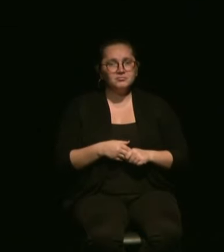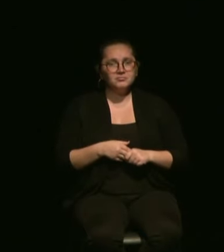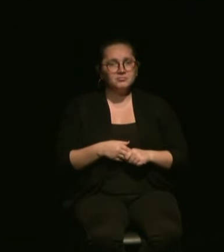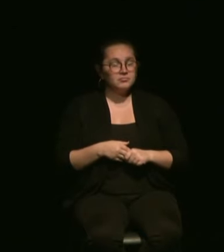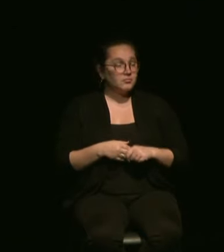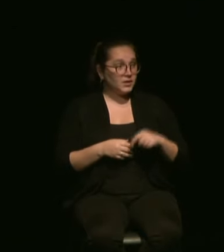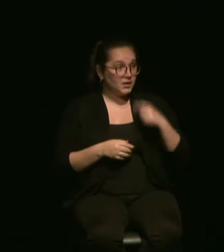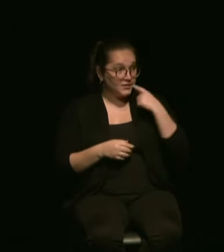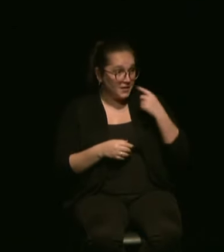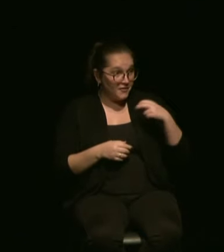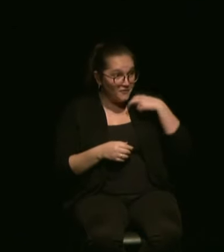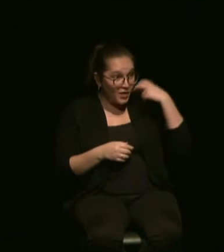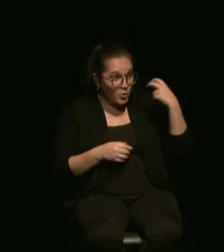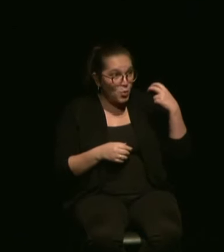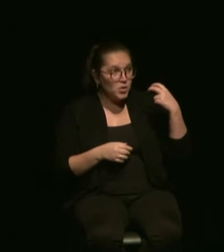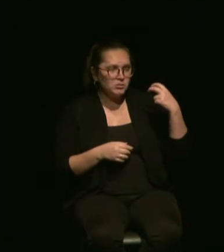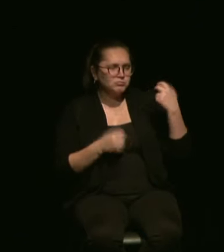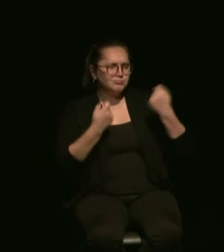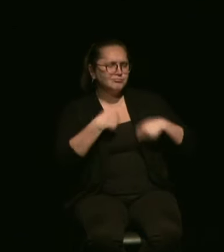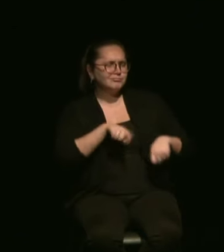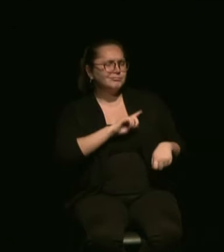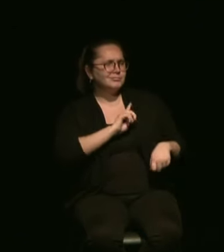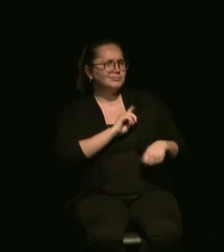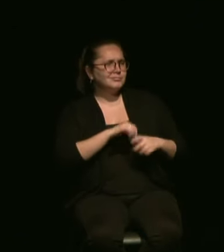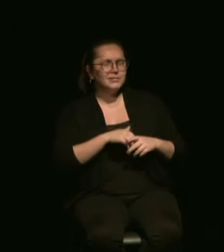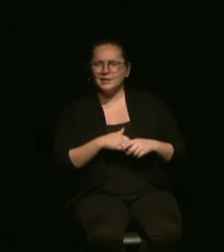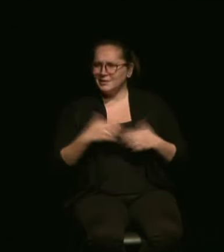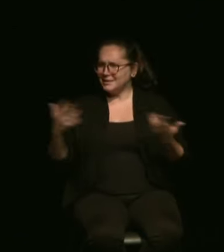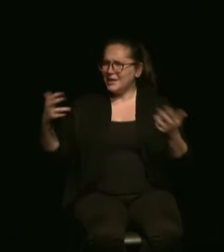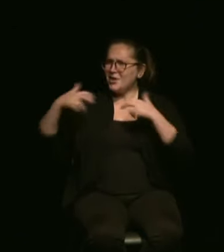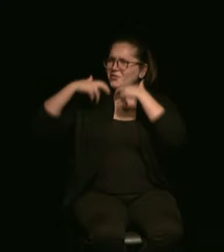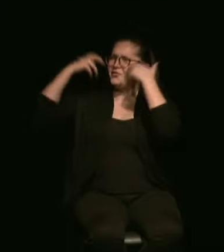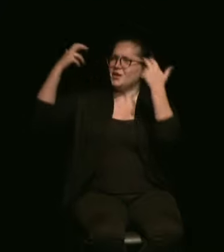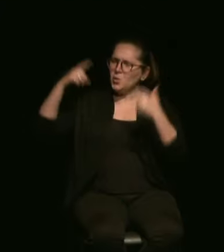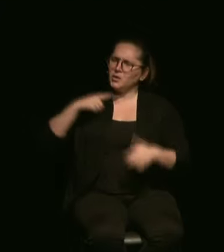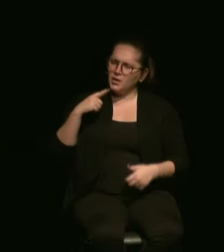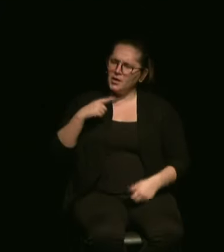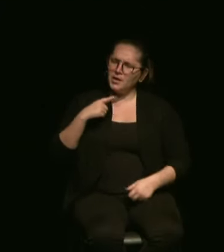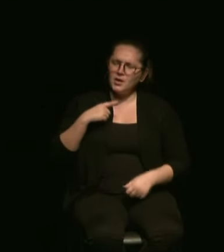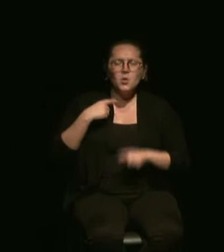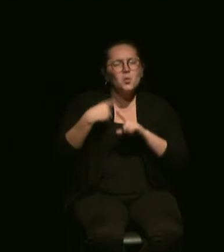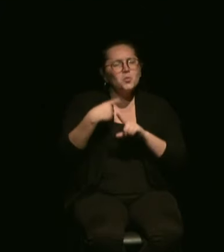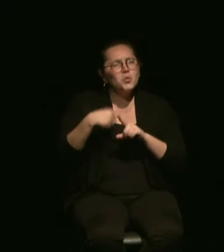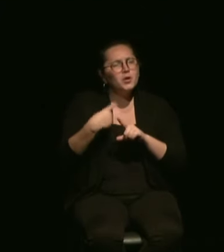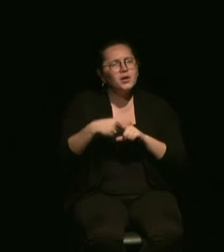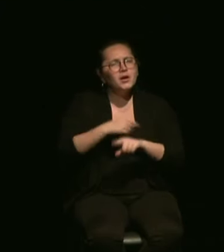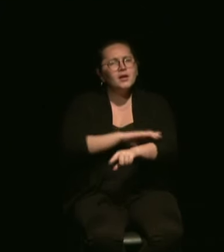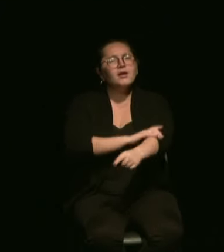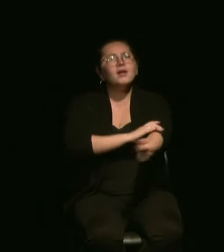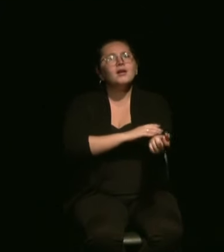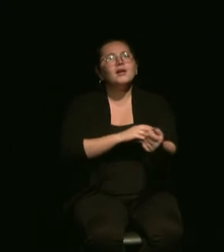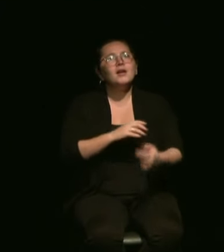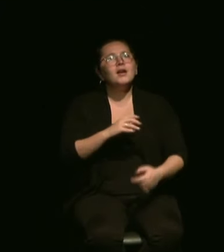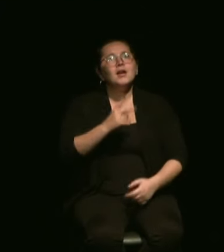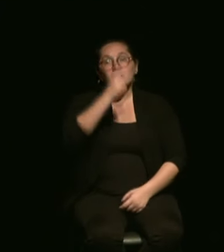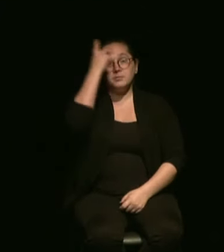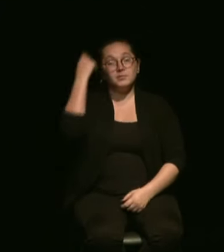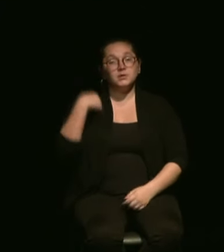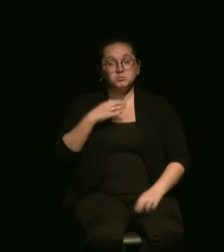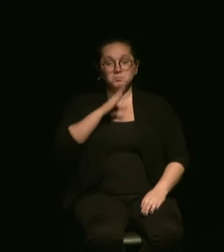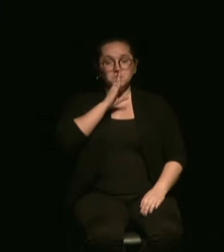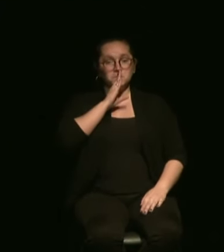Uhum. Eu te vergonha, te faz mal. Vergonha, porque ninguém. Por Ninguém é apto ao